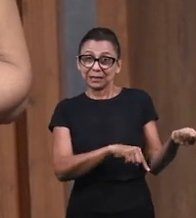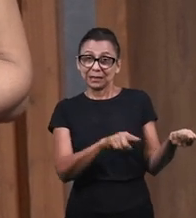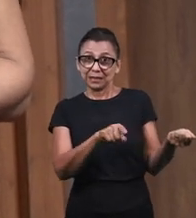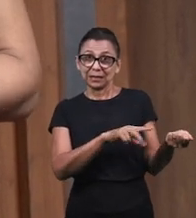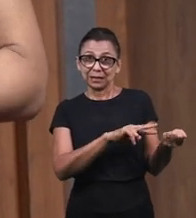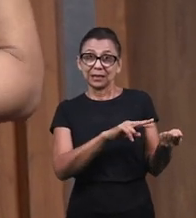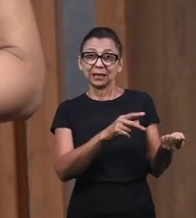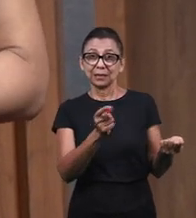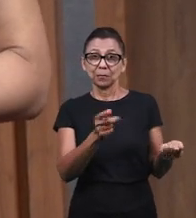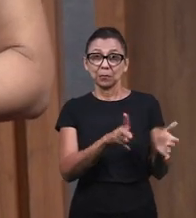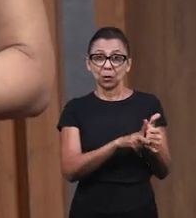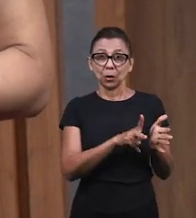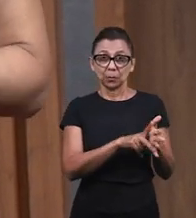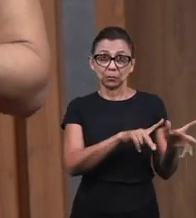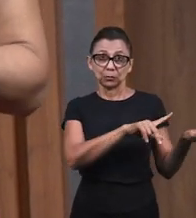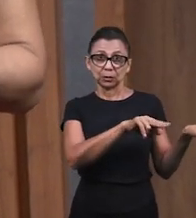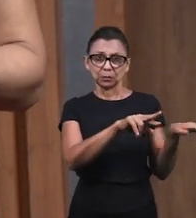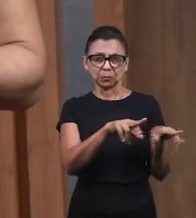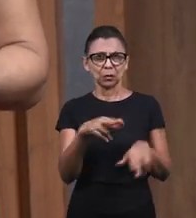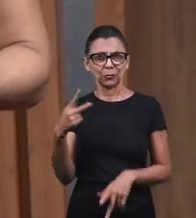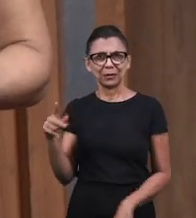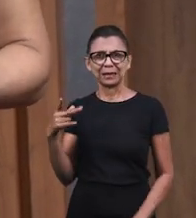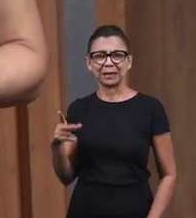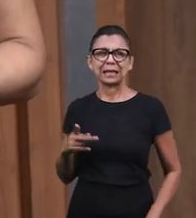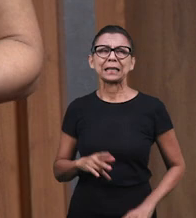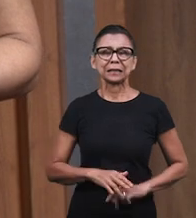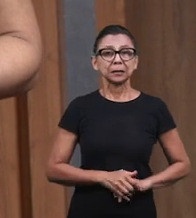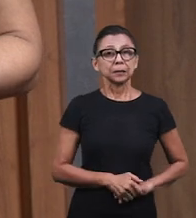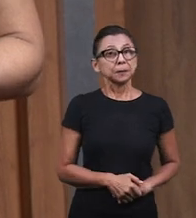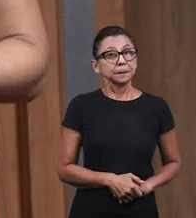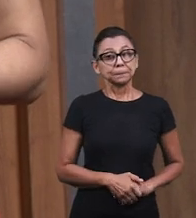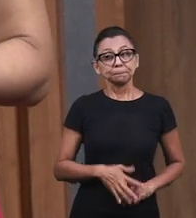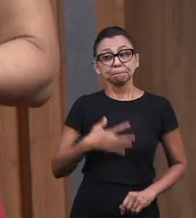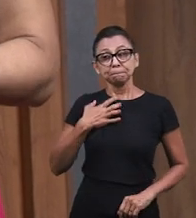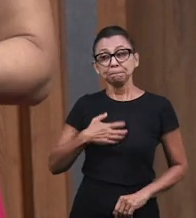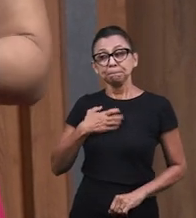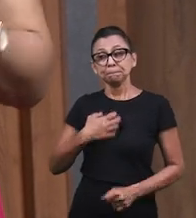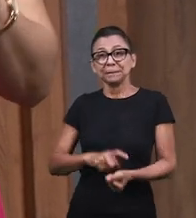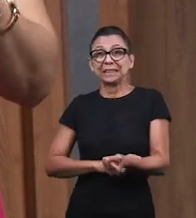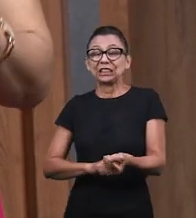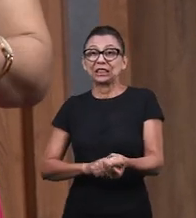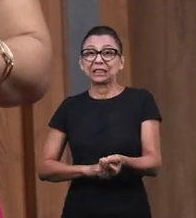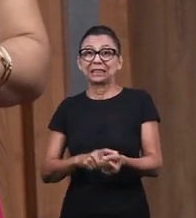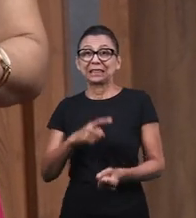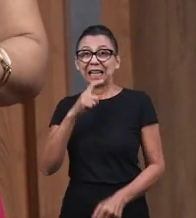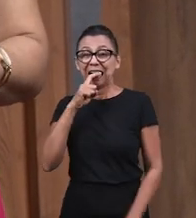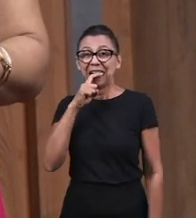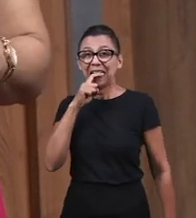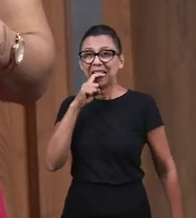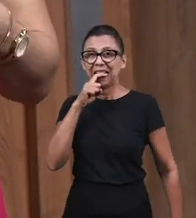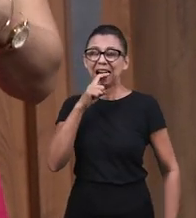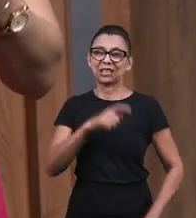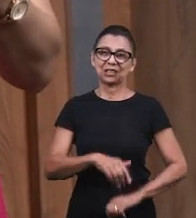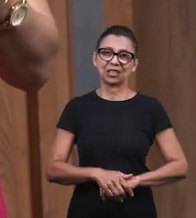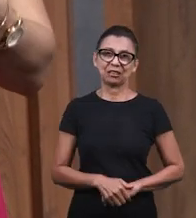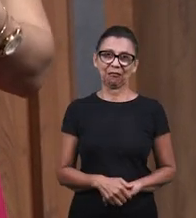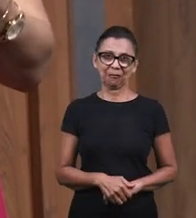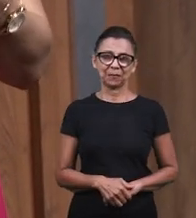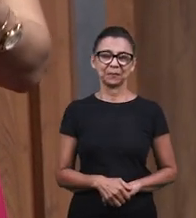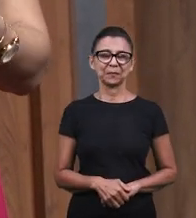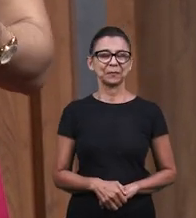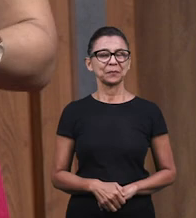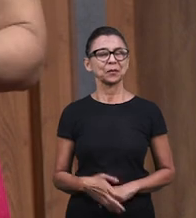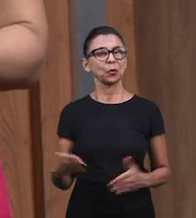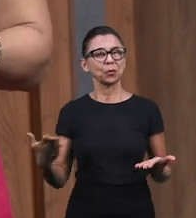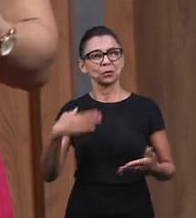venderem José como escravo. E como escravo, José foi para o Egito. E a nossa aula hoje é sobre José